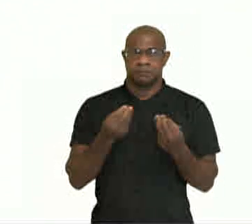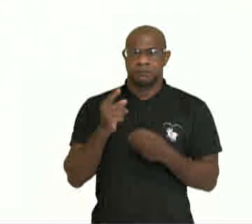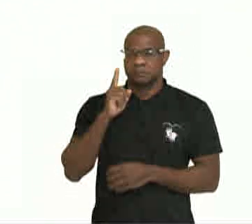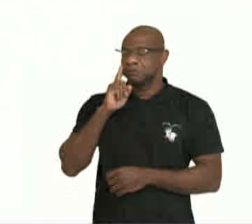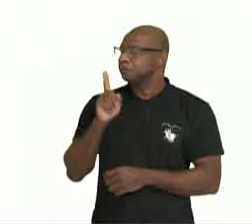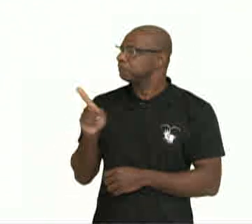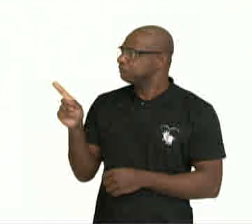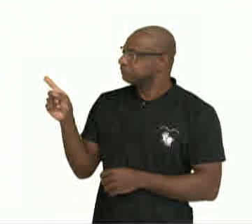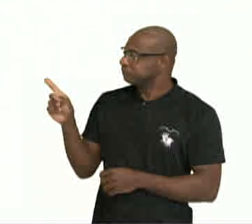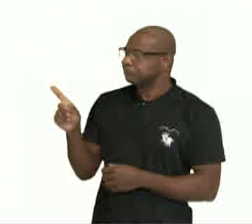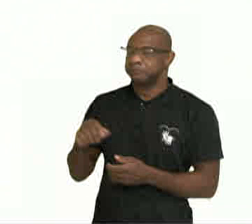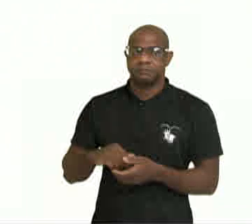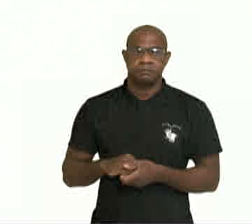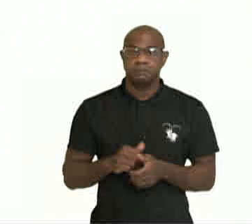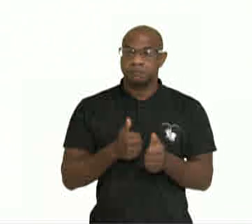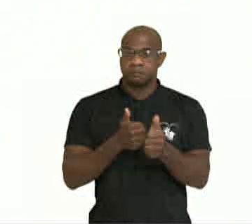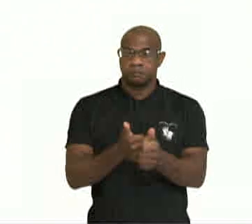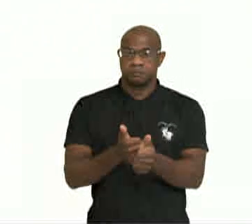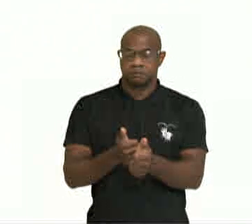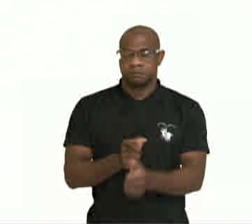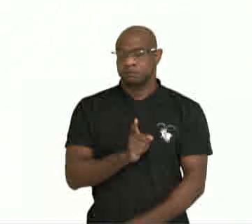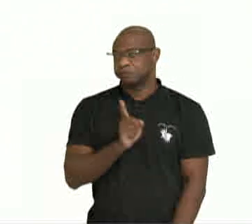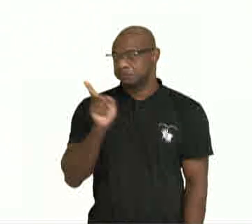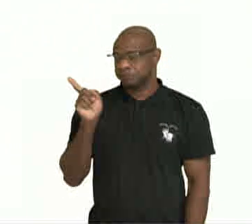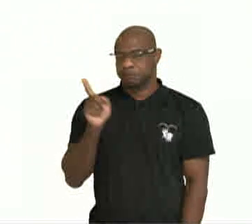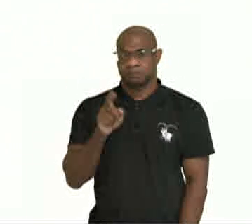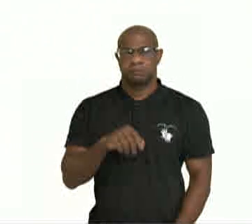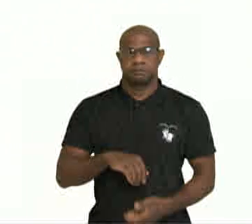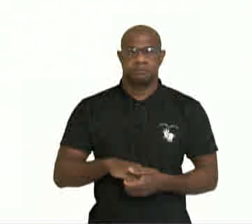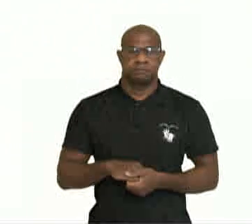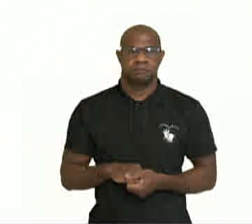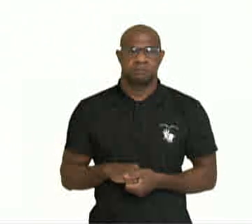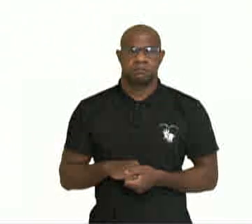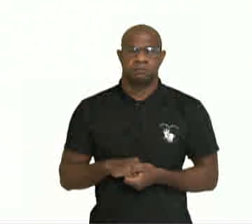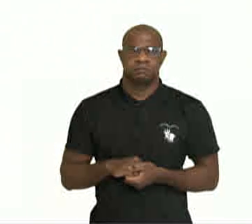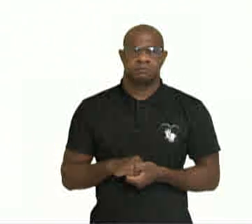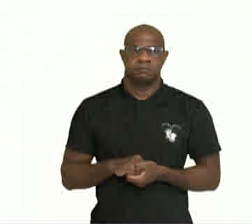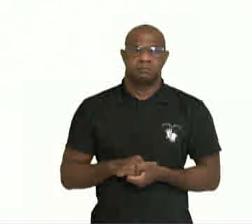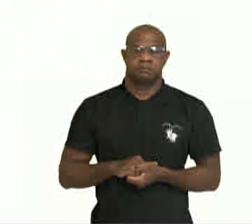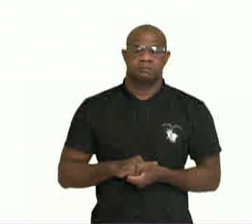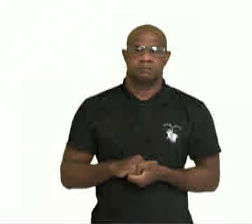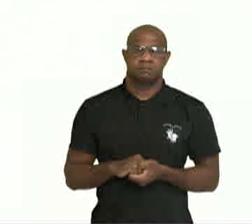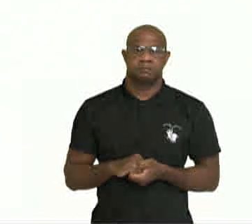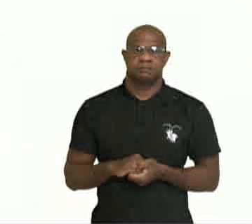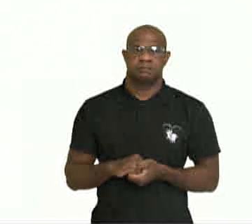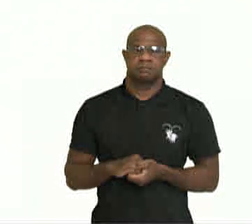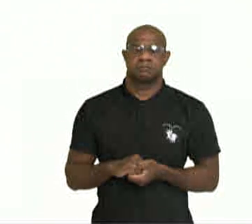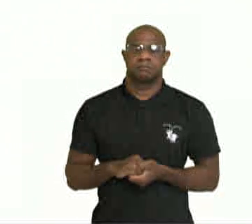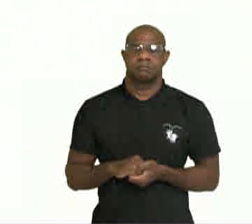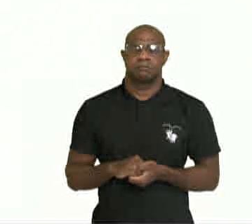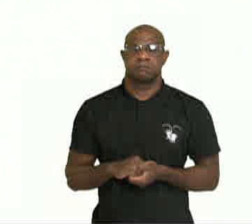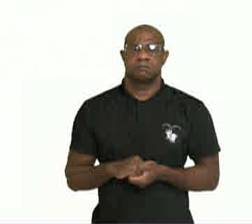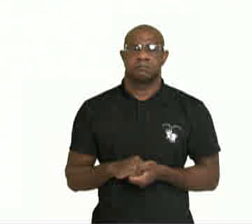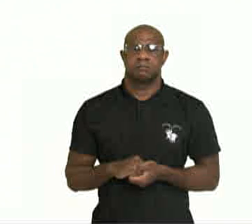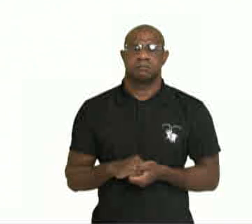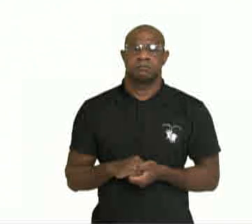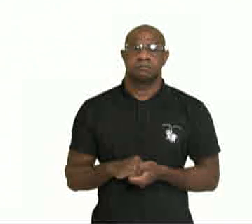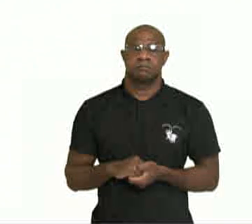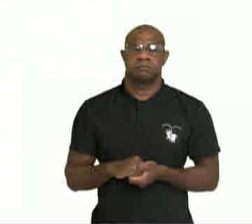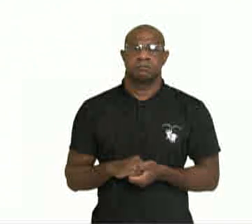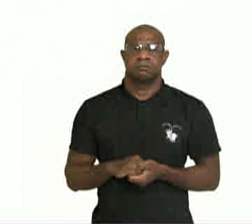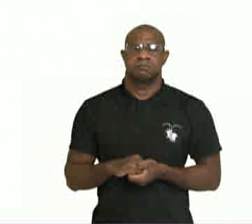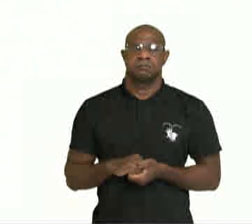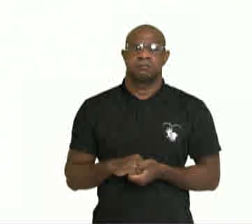adelantar el reloj incrementa los riesgos de sufrir hipertensión, migraña y